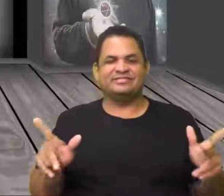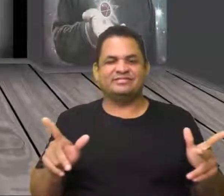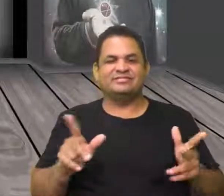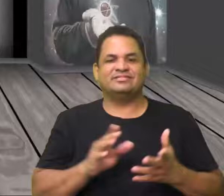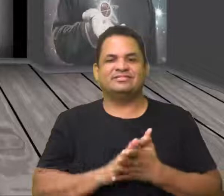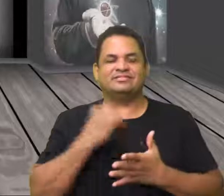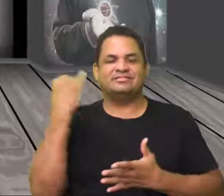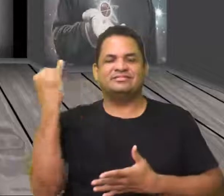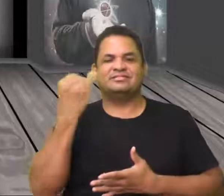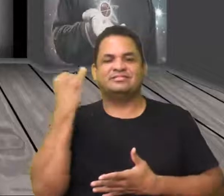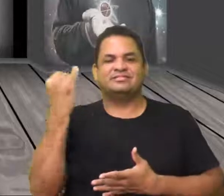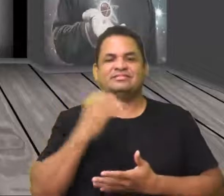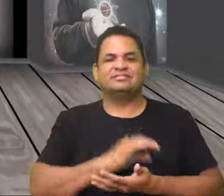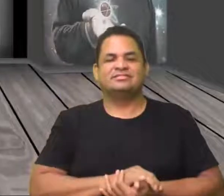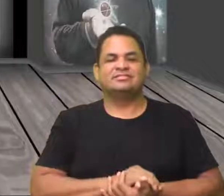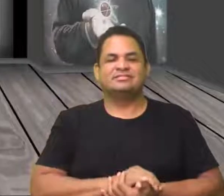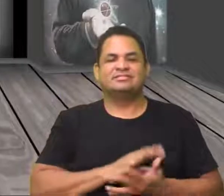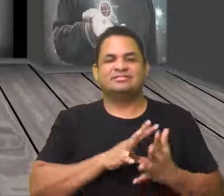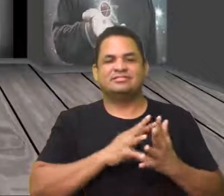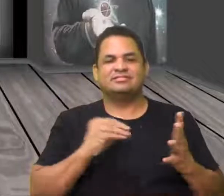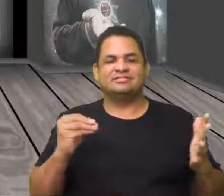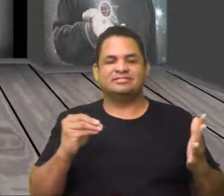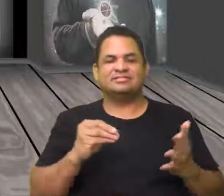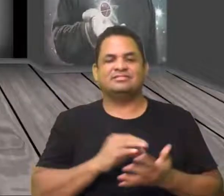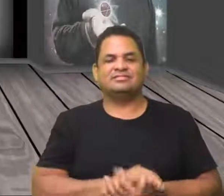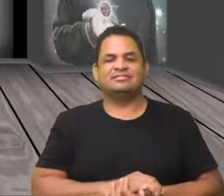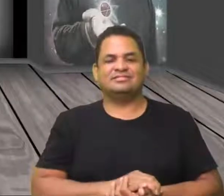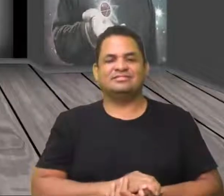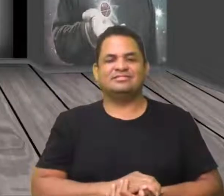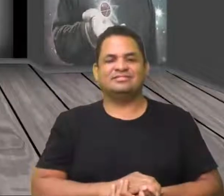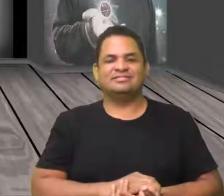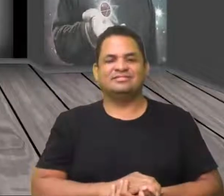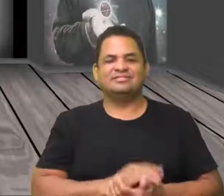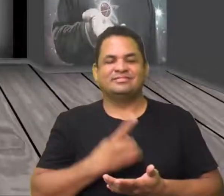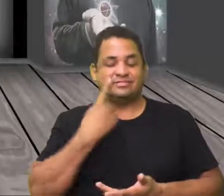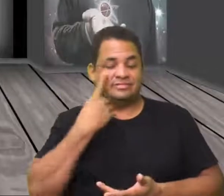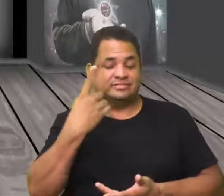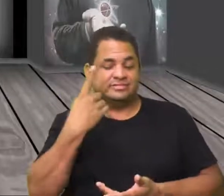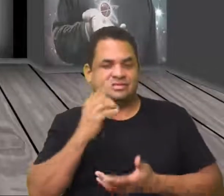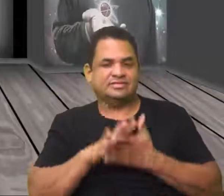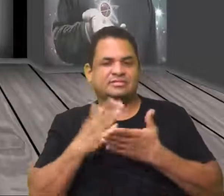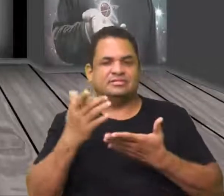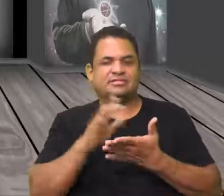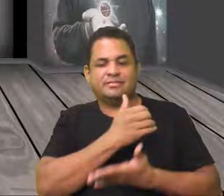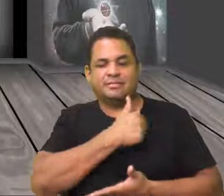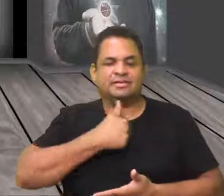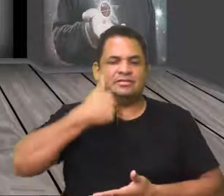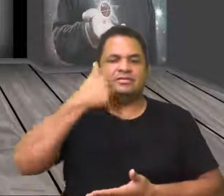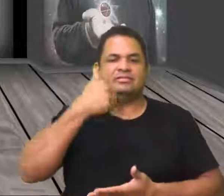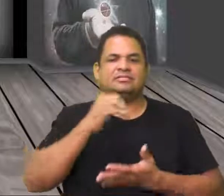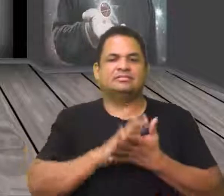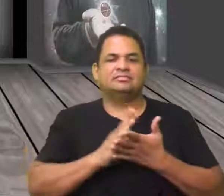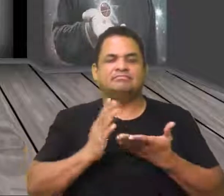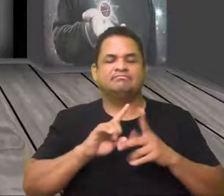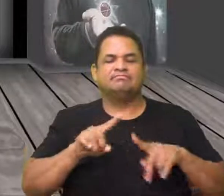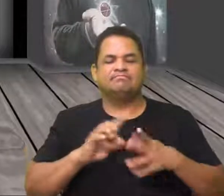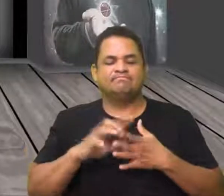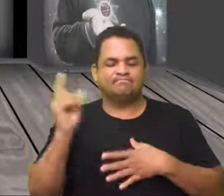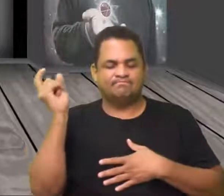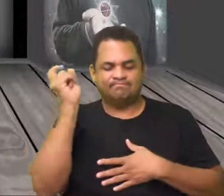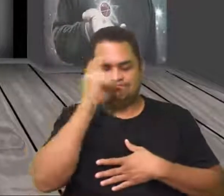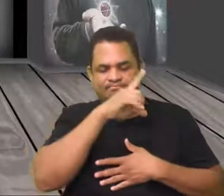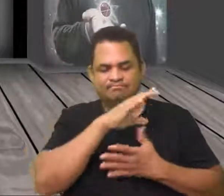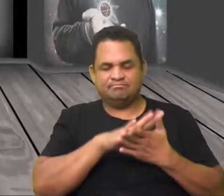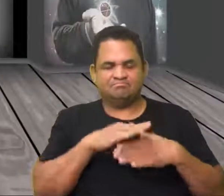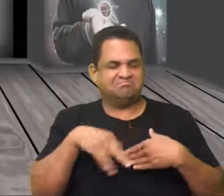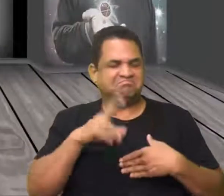é importante. Na verdade, a gente é cópia, né? Na vida, praticamente a vida. A gente sempre observa alguém fazendo algo, melhora. Mas dificilmente você vai fazer algo que